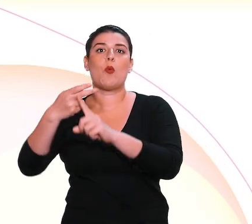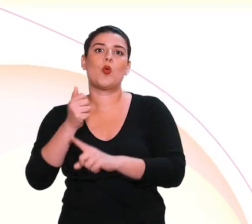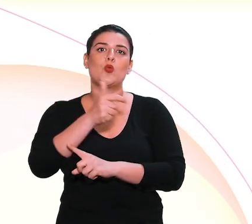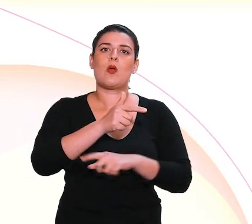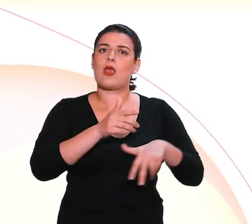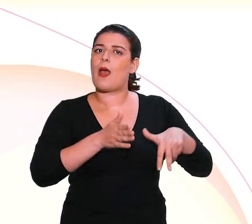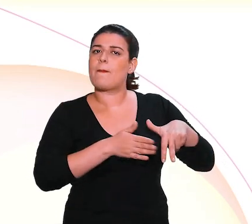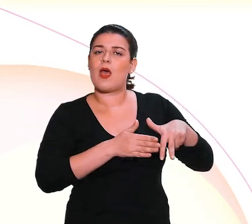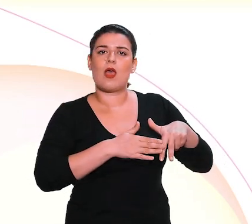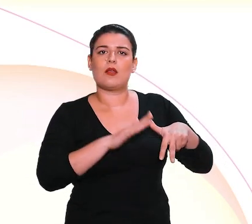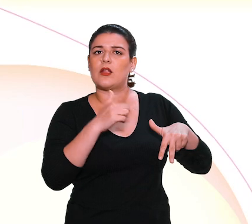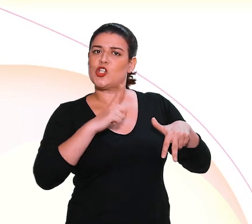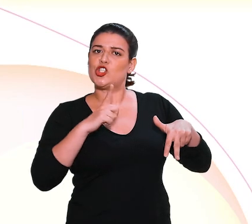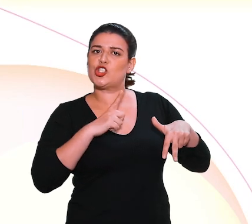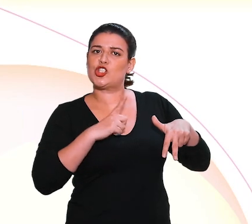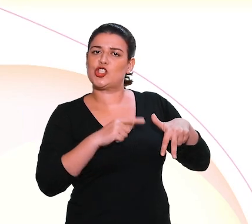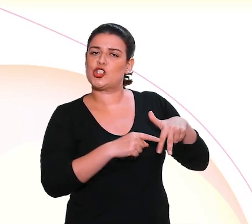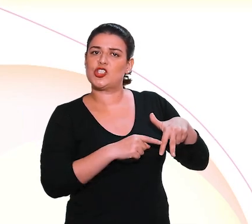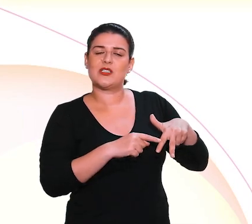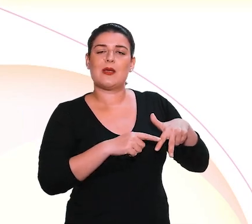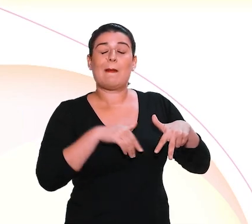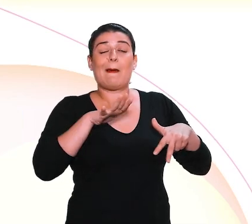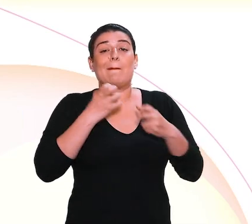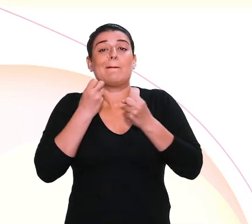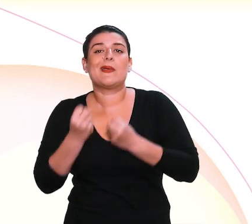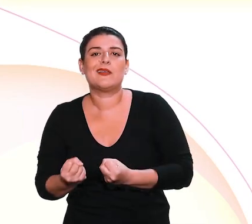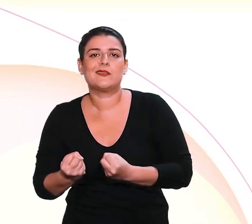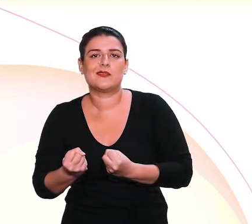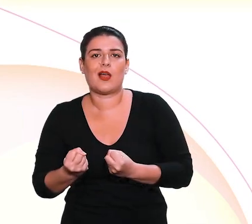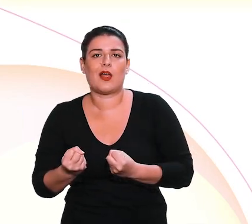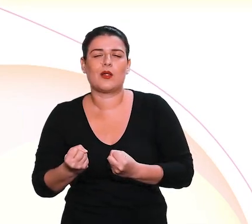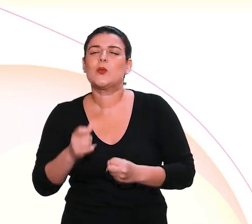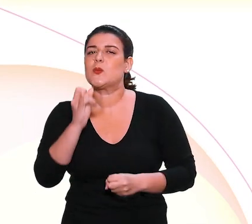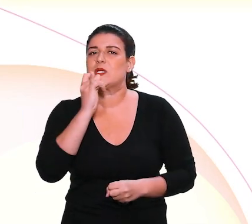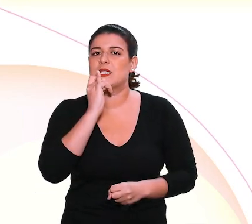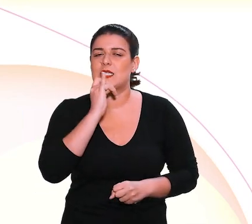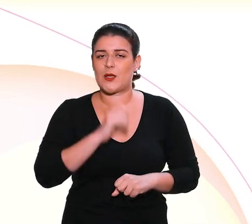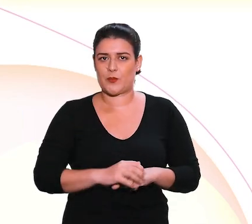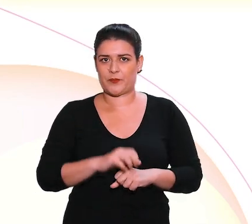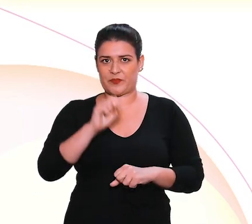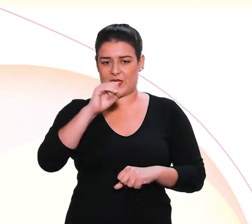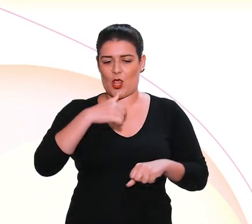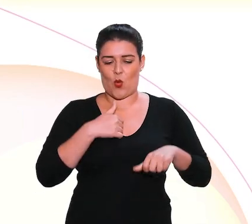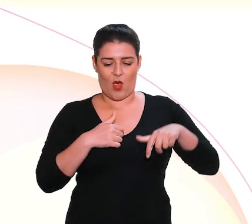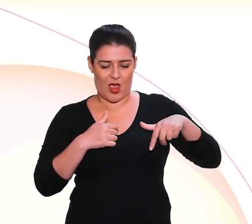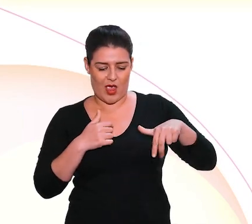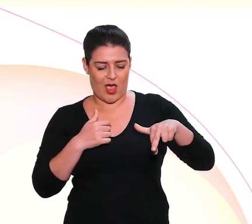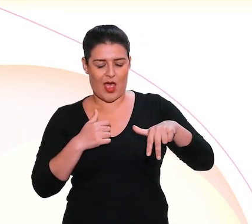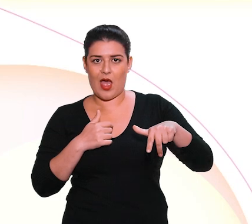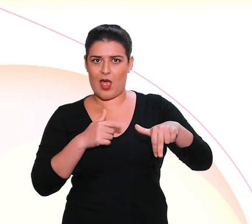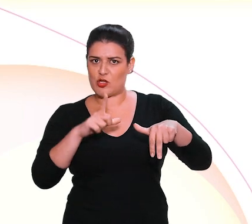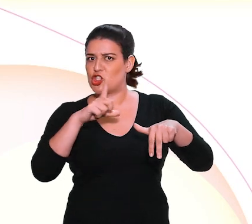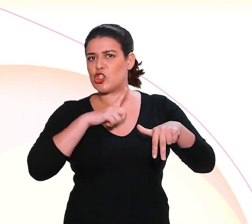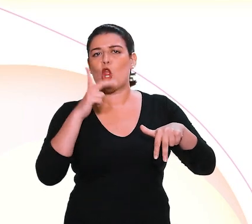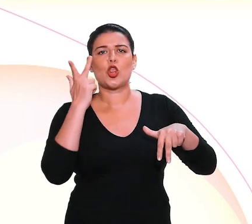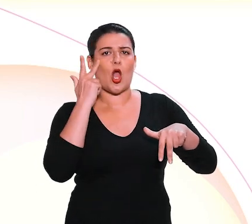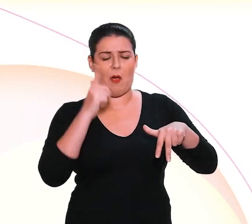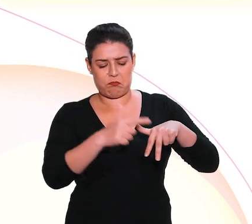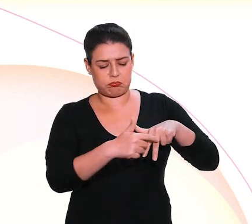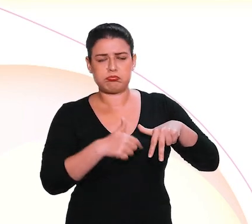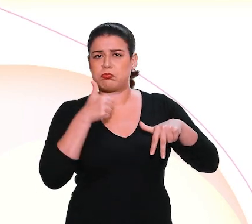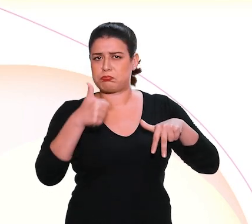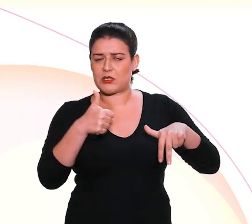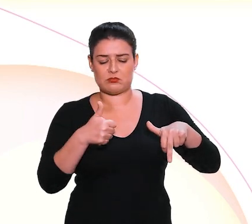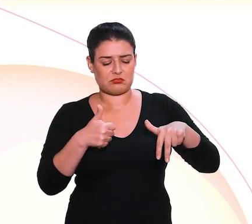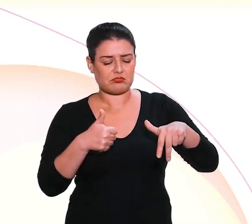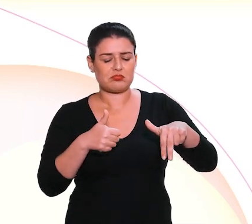de alguém que tem o membro preservado. O que eu quero dizer com isso? Vamos supor que fazer uma caminhada para você que tem 2 pernas, você